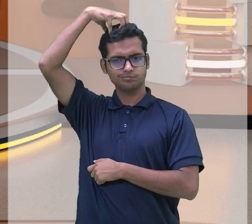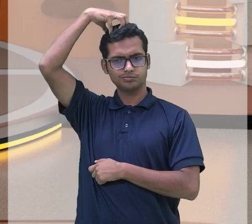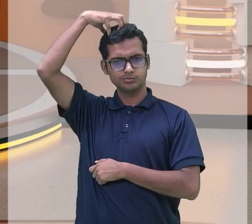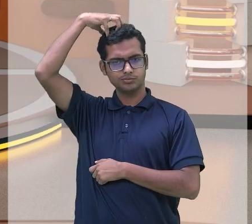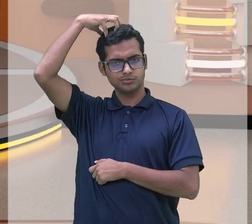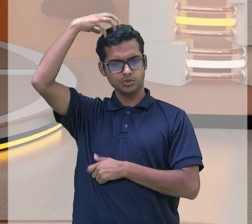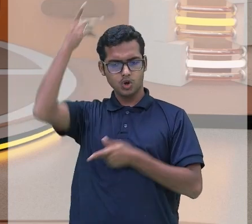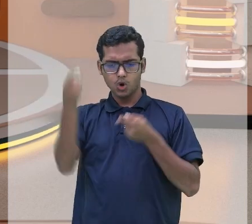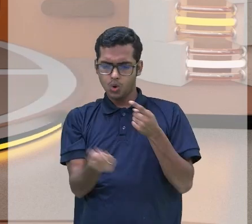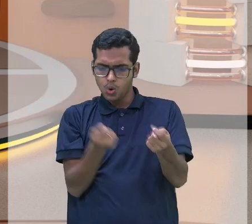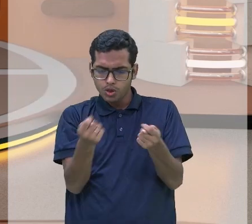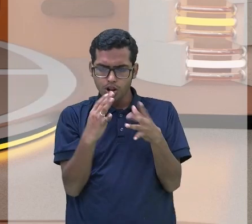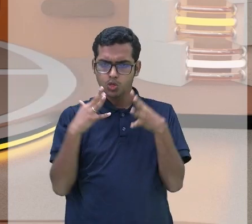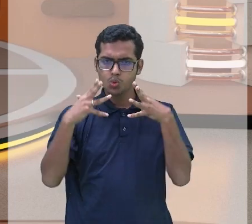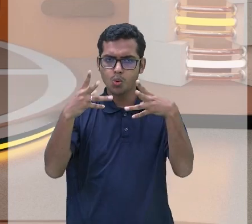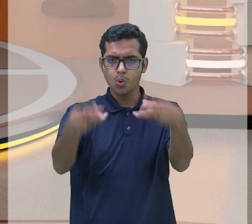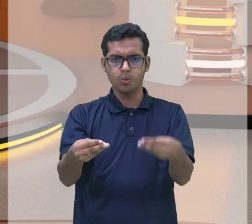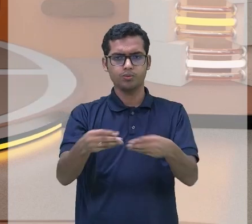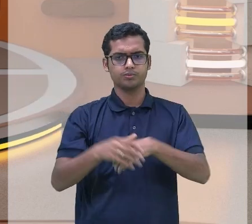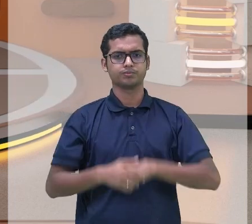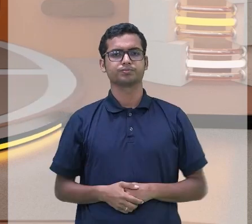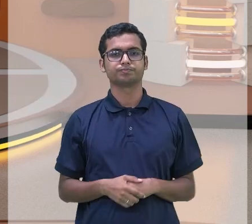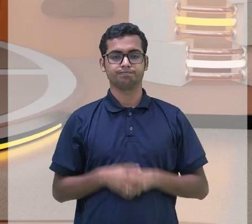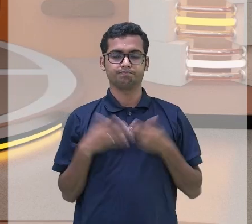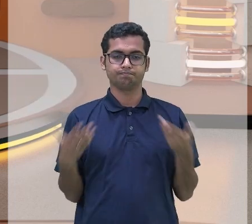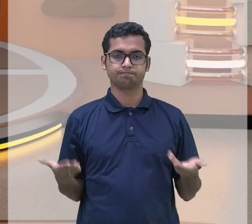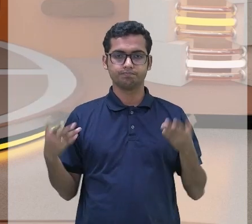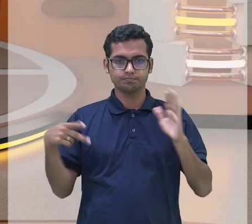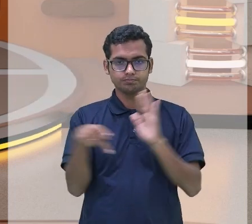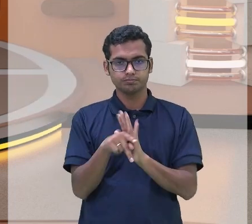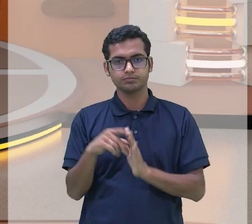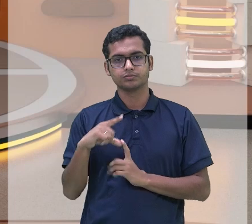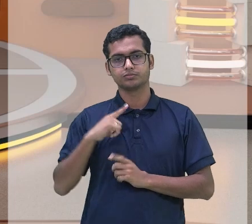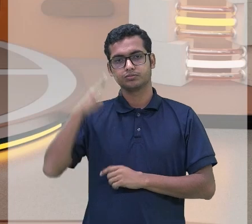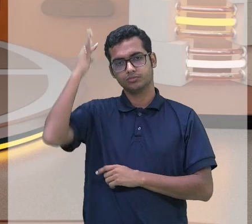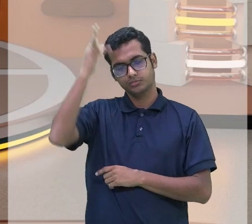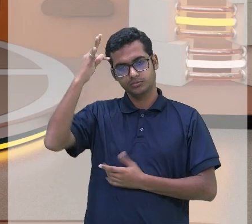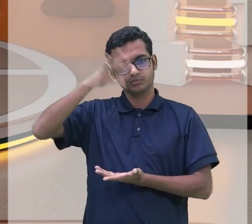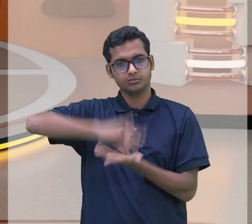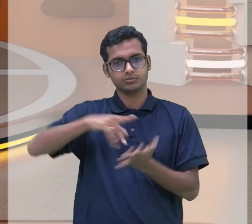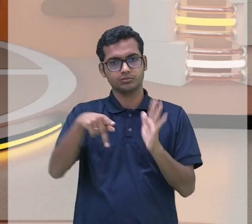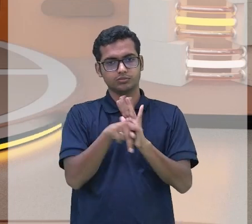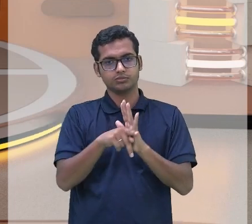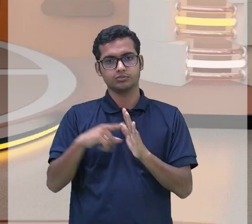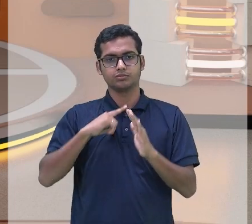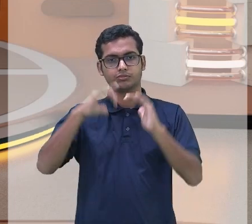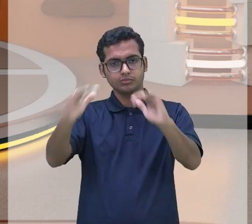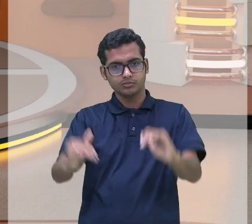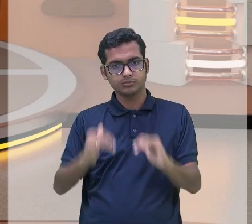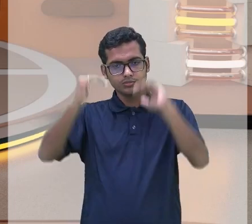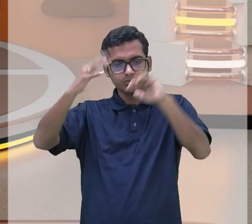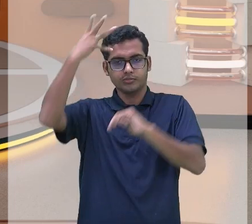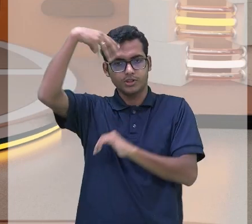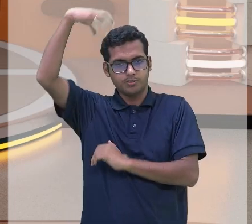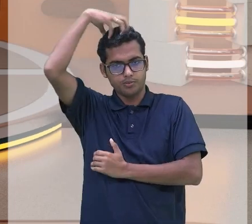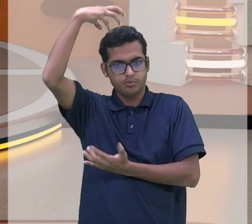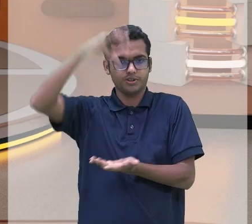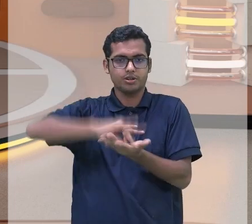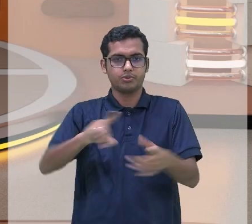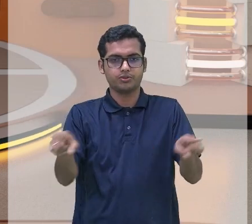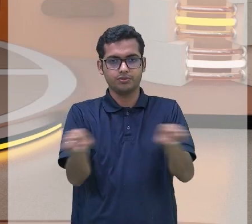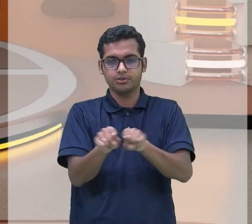teoria do direito divino era a principal teoria que justificava o fato do rei ser um rei absolutista, ter o